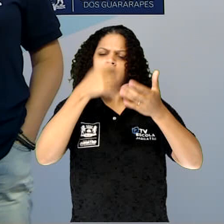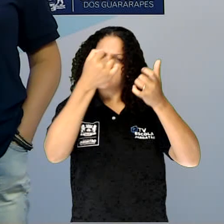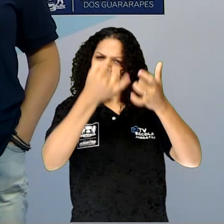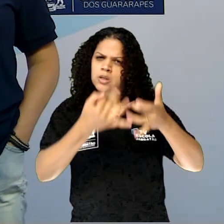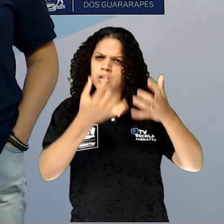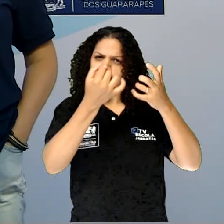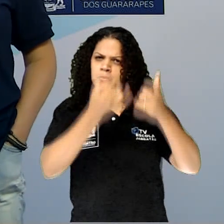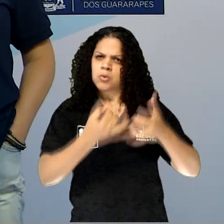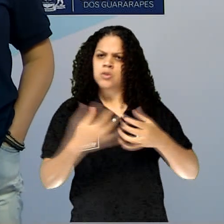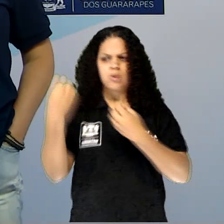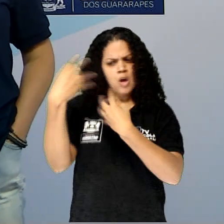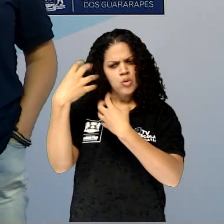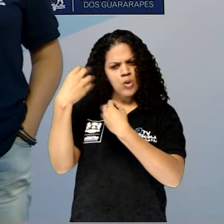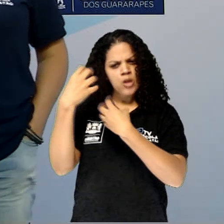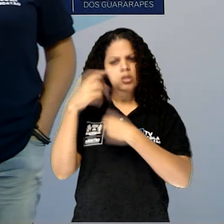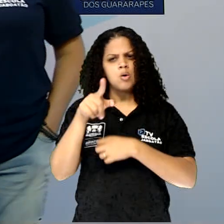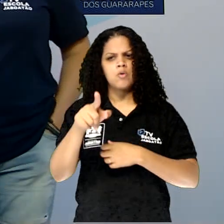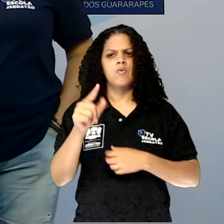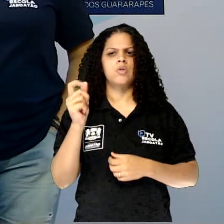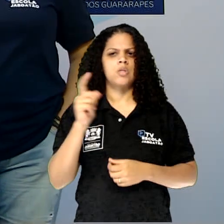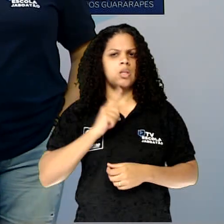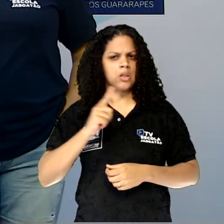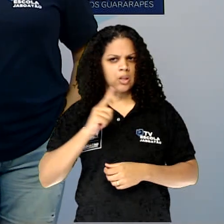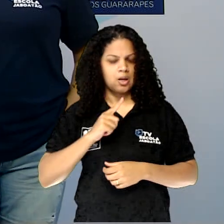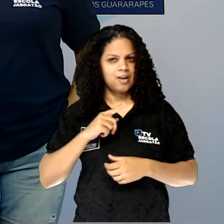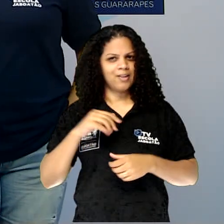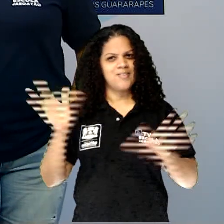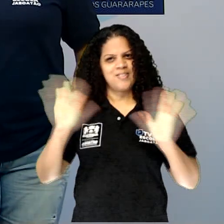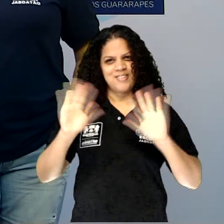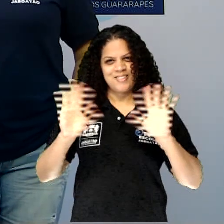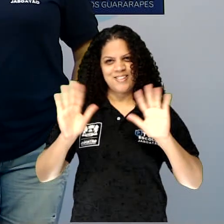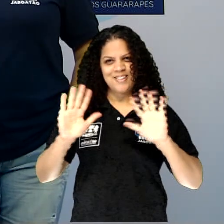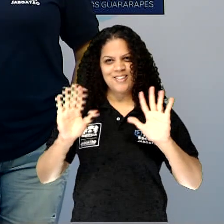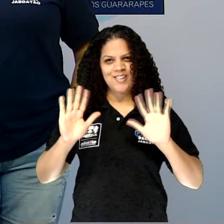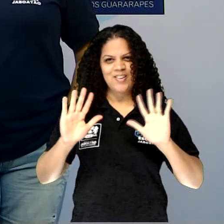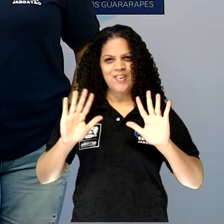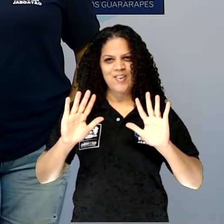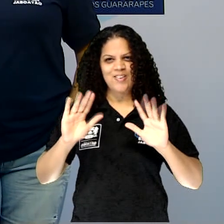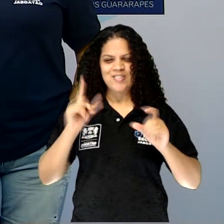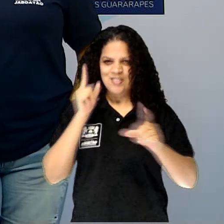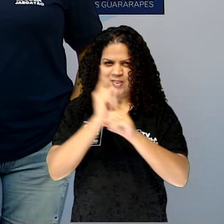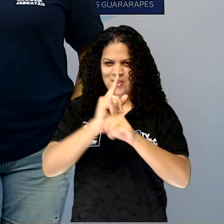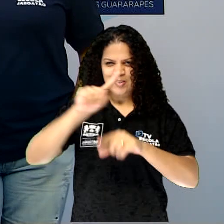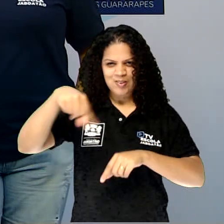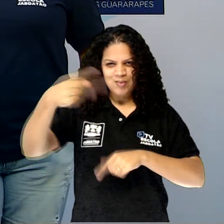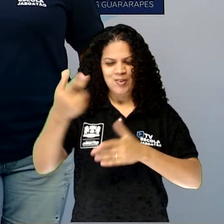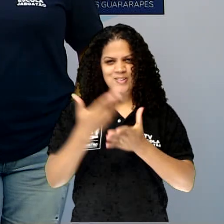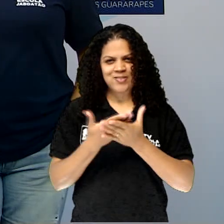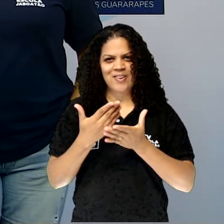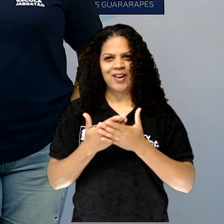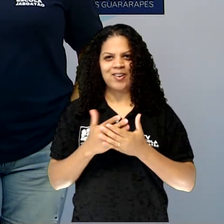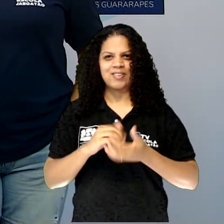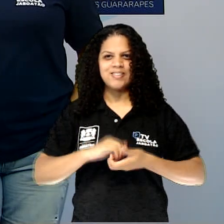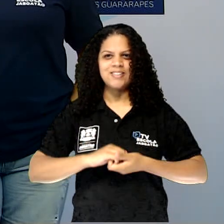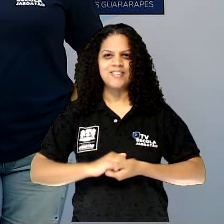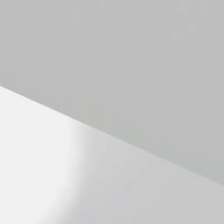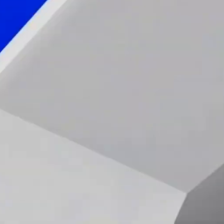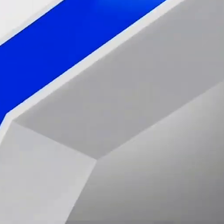está recebendo. E agora, até logo e vamos nos encontrar em próximas aulas.